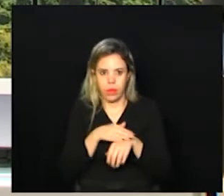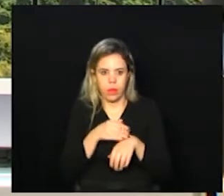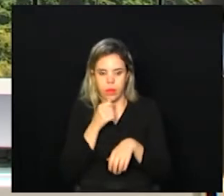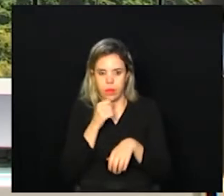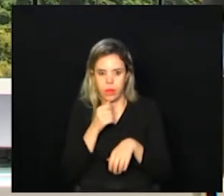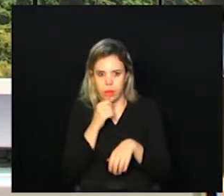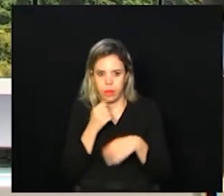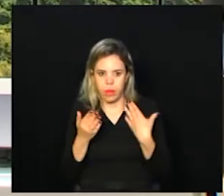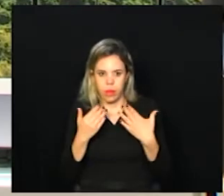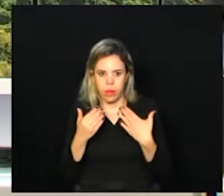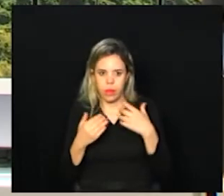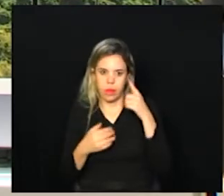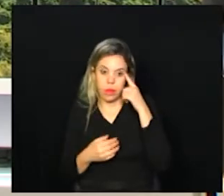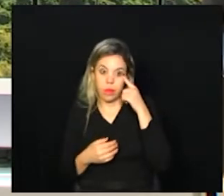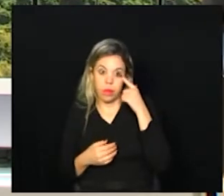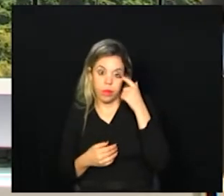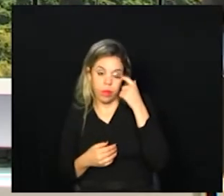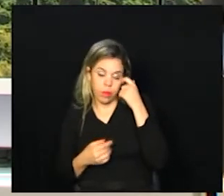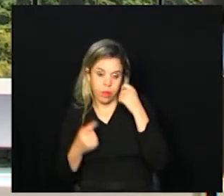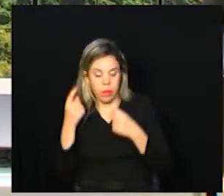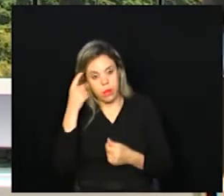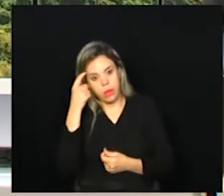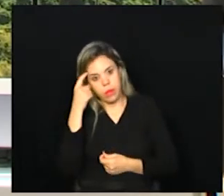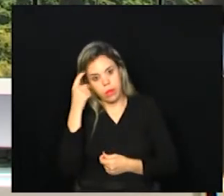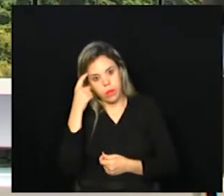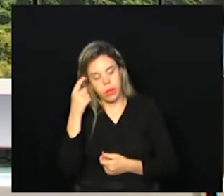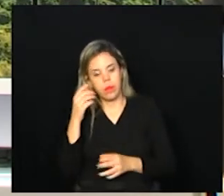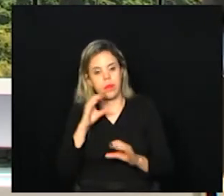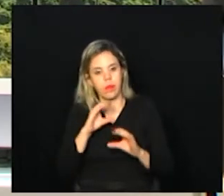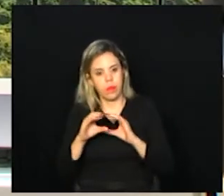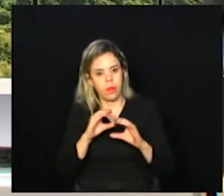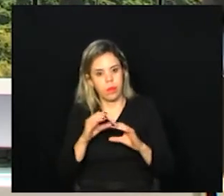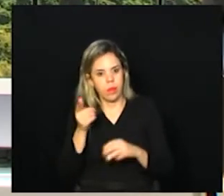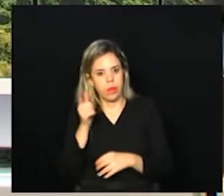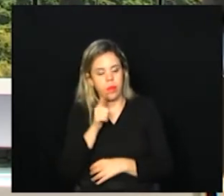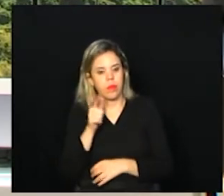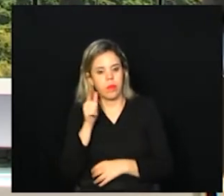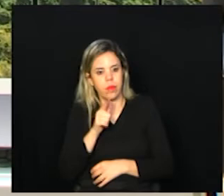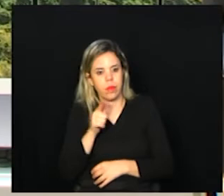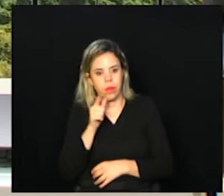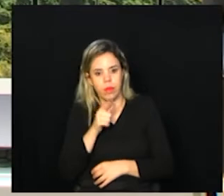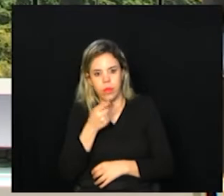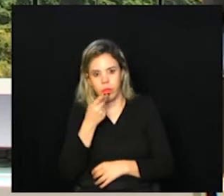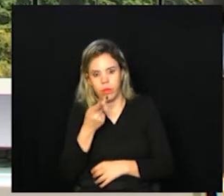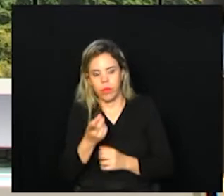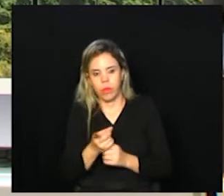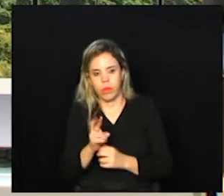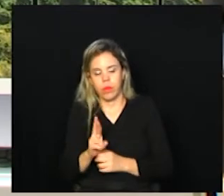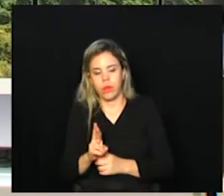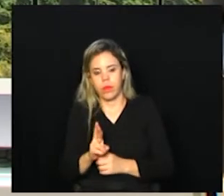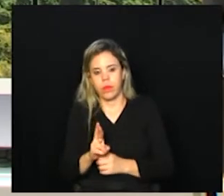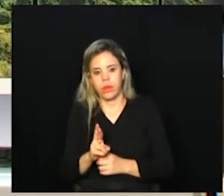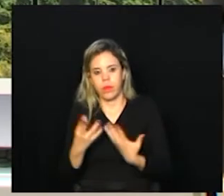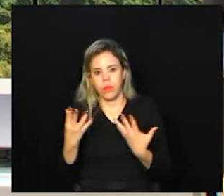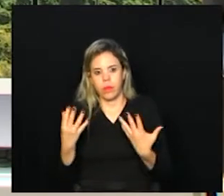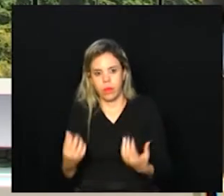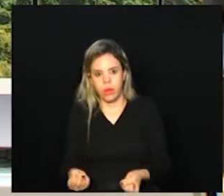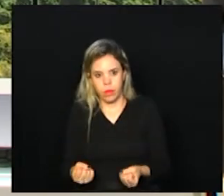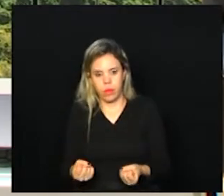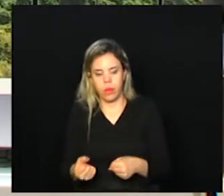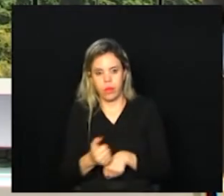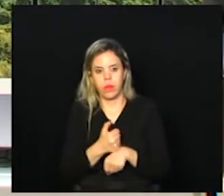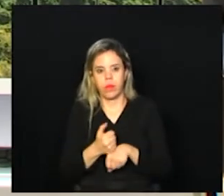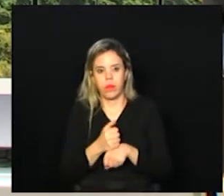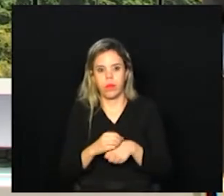estamos ainda até pensando aí, articulando para conseguir falar com a doutora Giovanessa, que vai assumir a vara